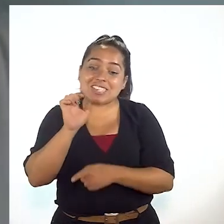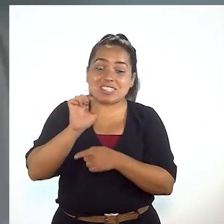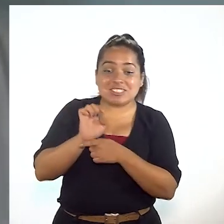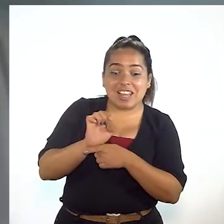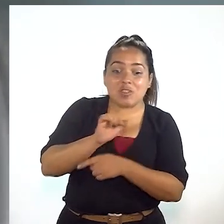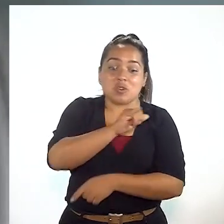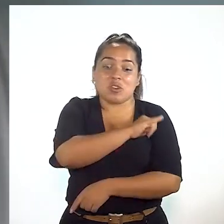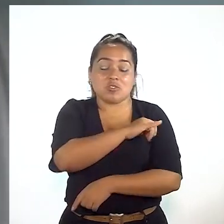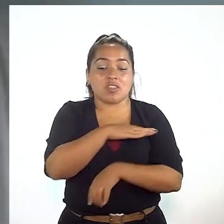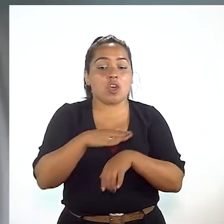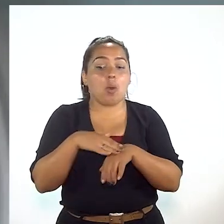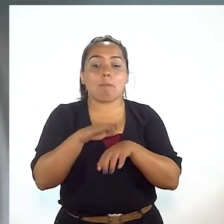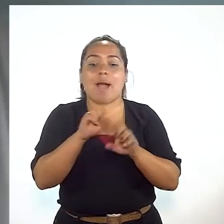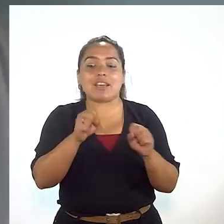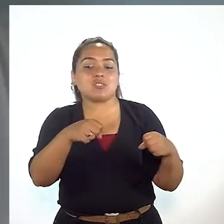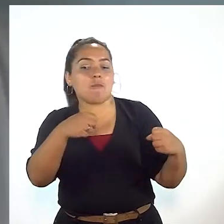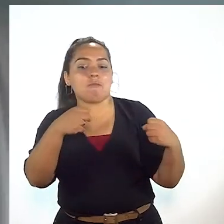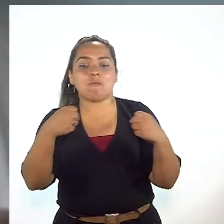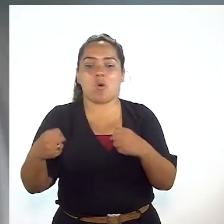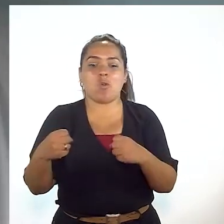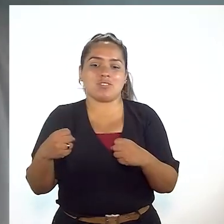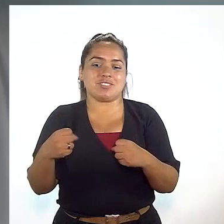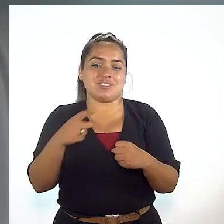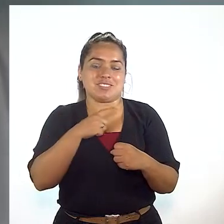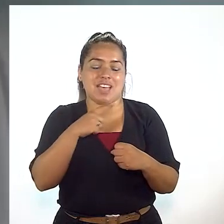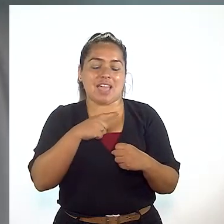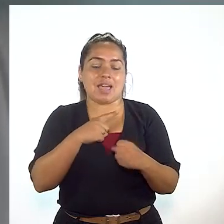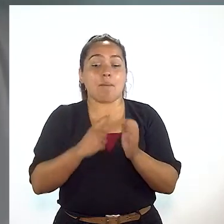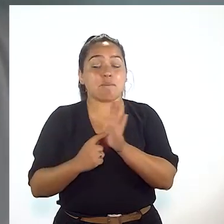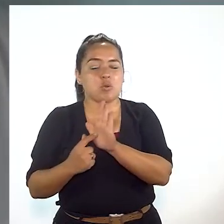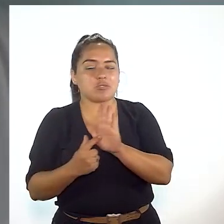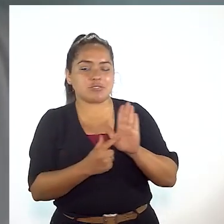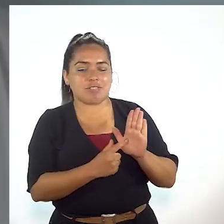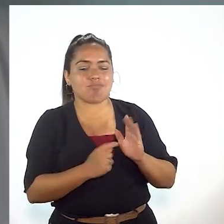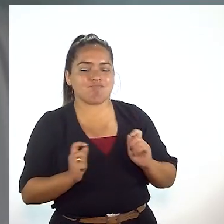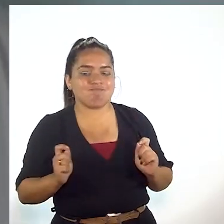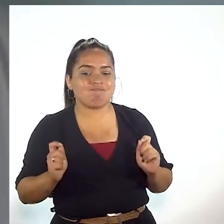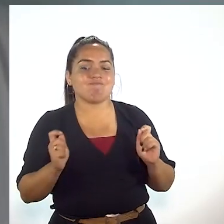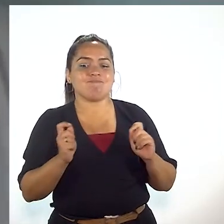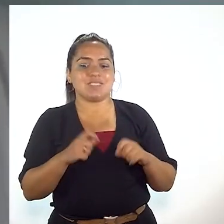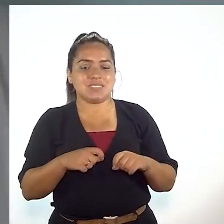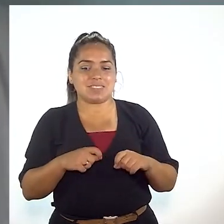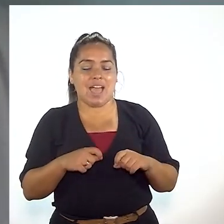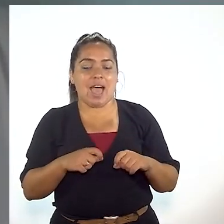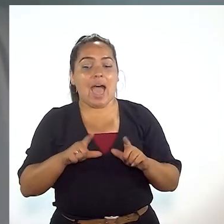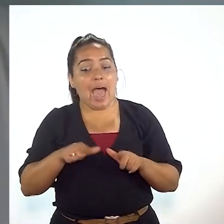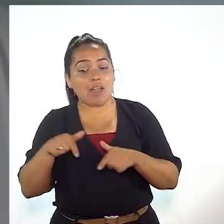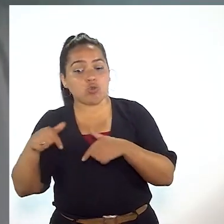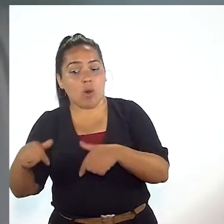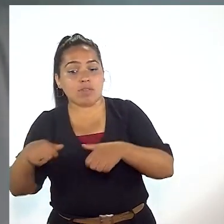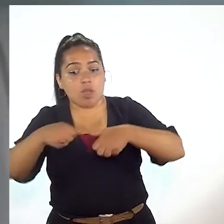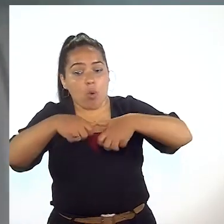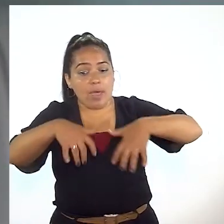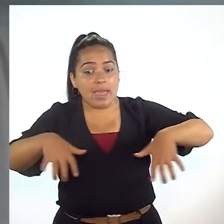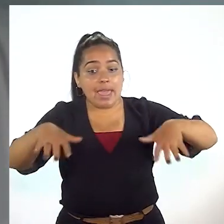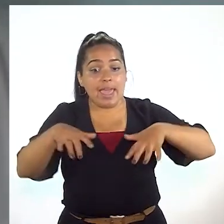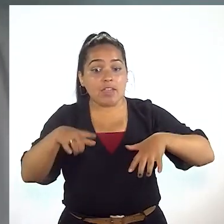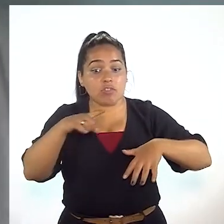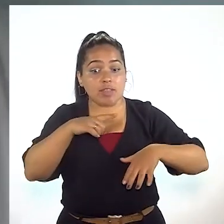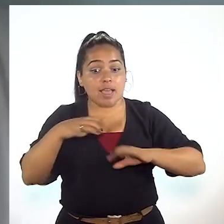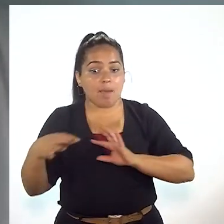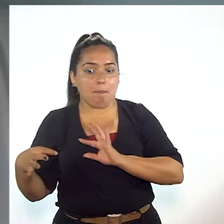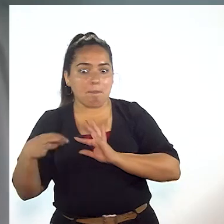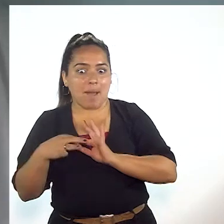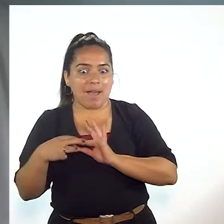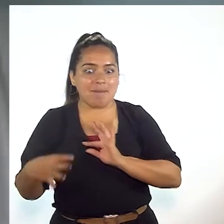para a gente conseguir ser mais forte aí e ir para esse caminho, né? Que a própria rede da Aspland mostra a potência que